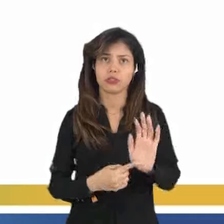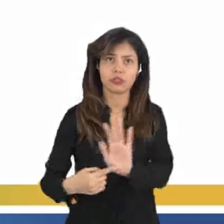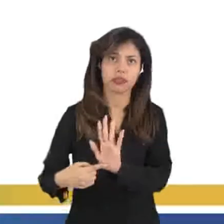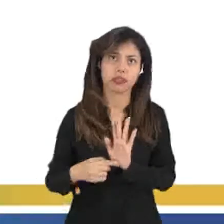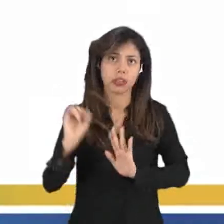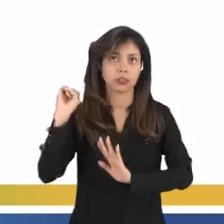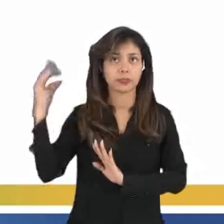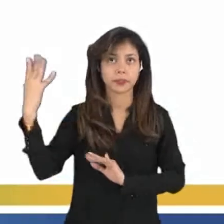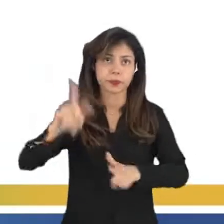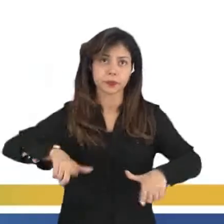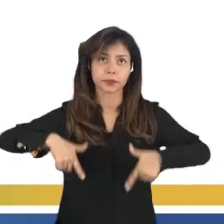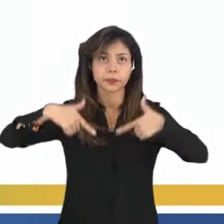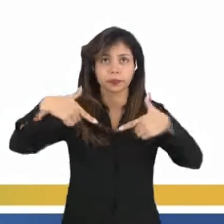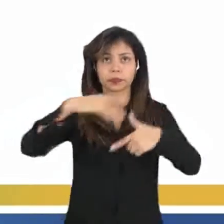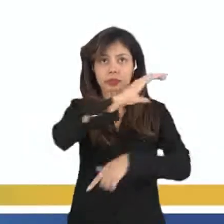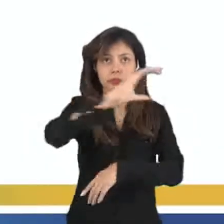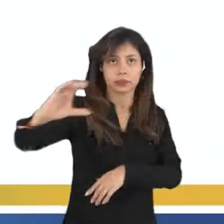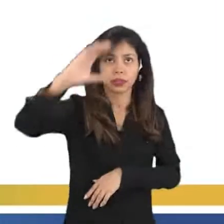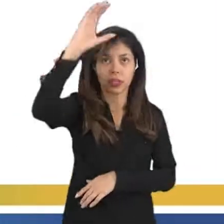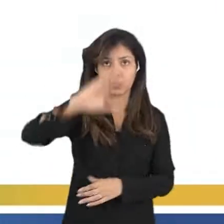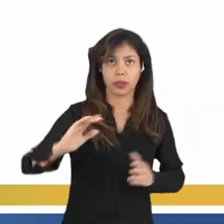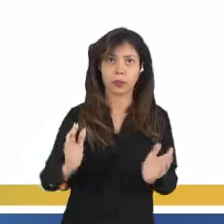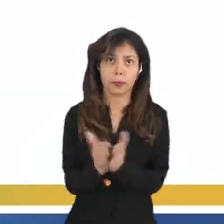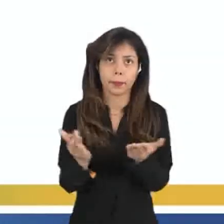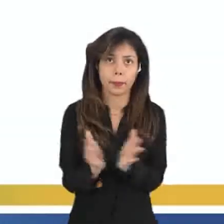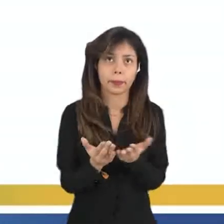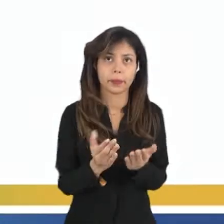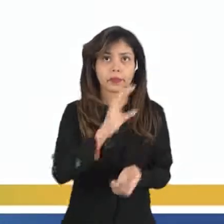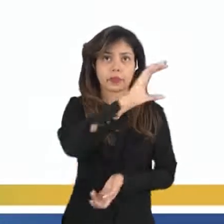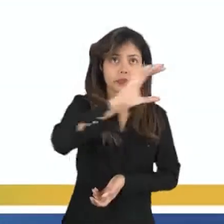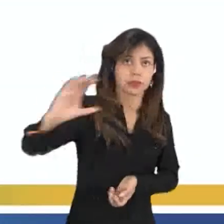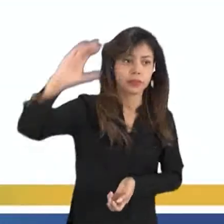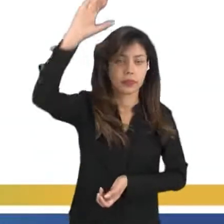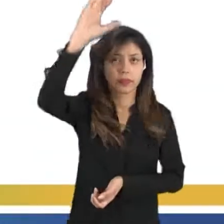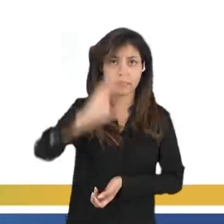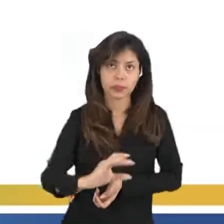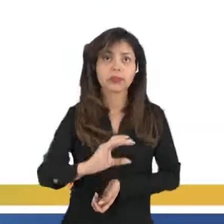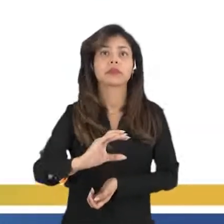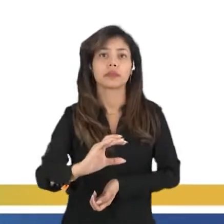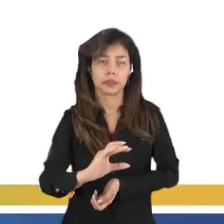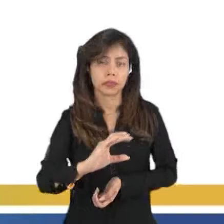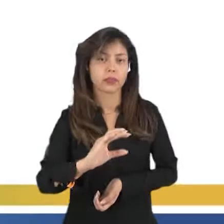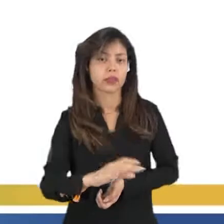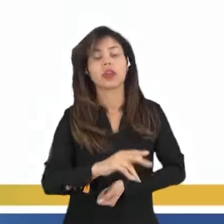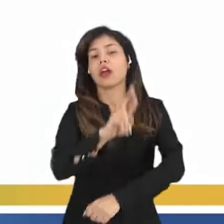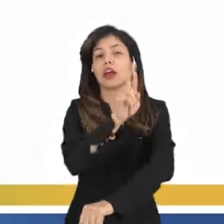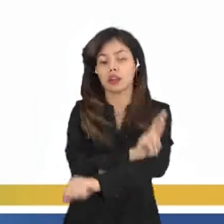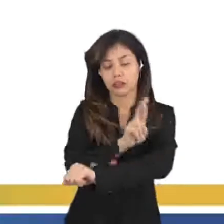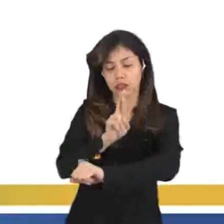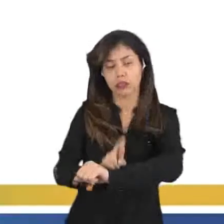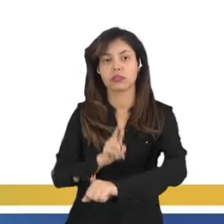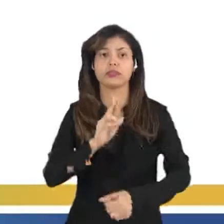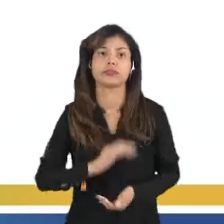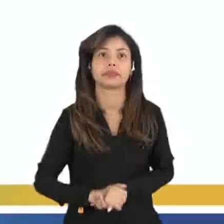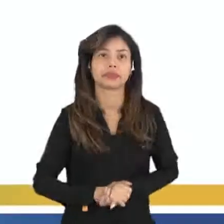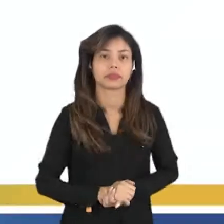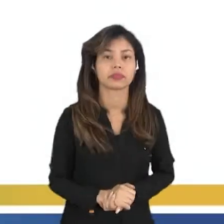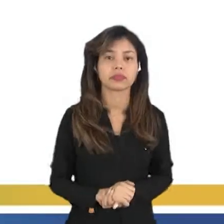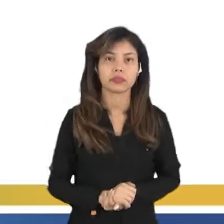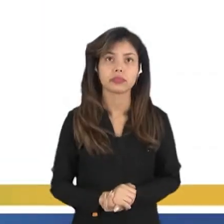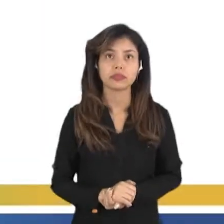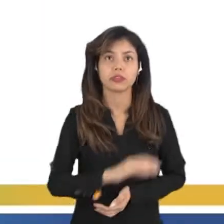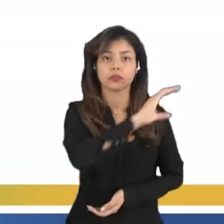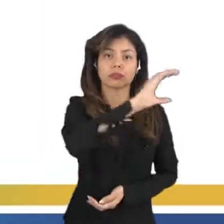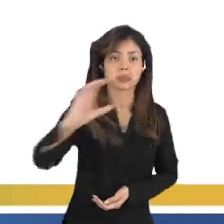entre católicos e protestantes. Vejam só, nesse caso nós estamos falando de uma questão religiosa, né? Então